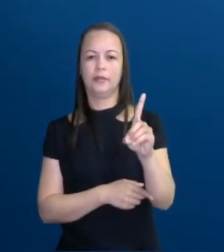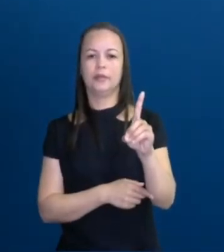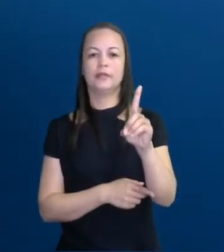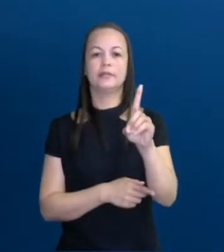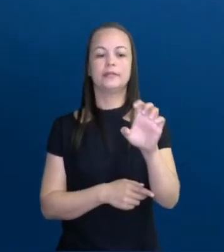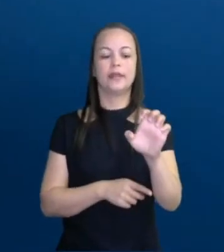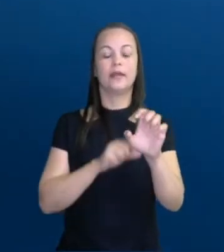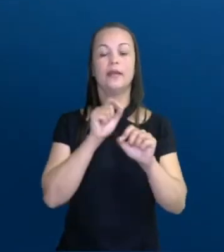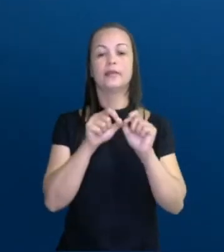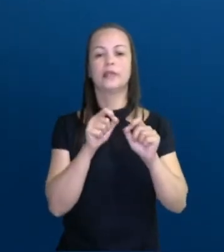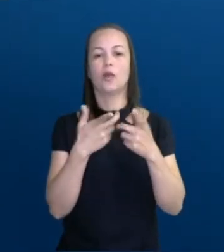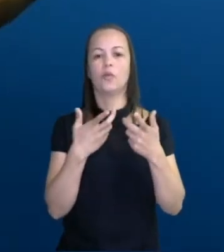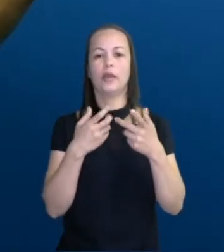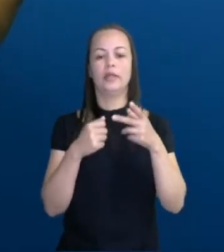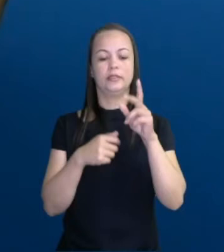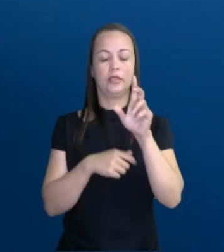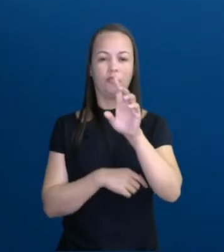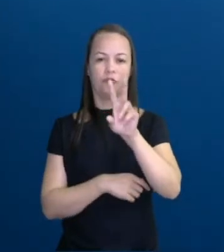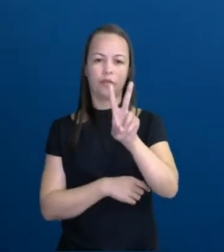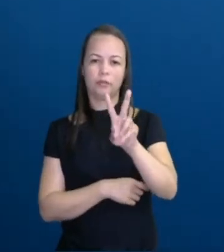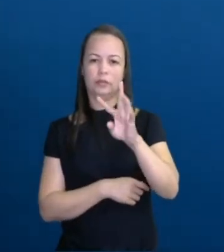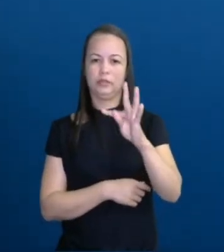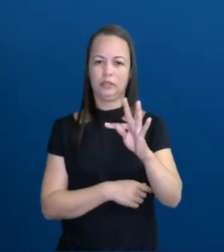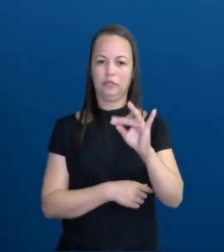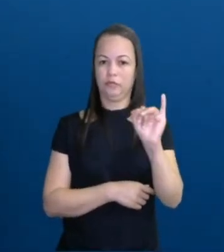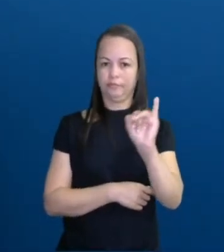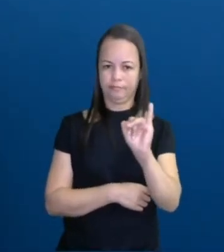verbo transitivo indireto.